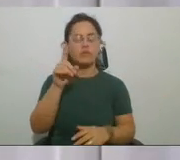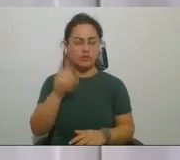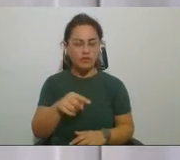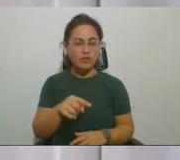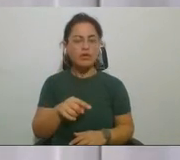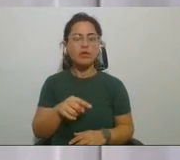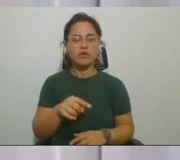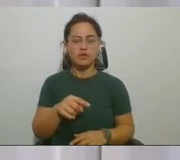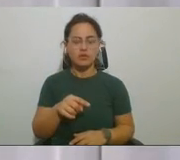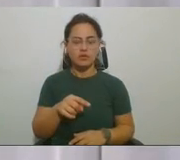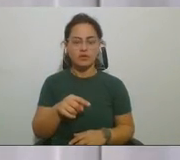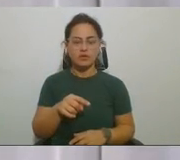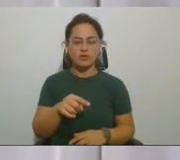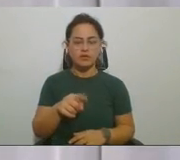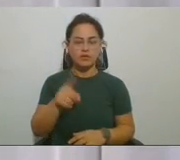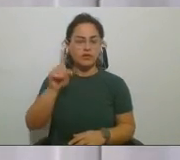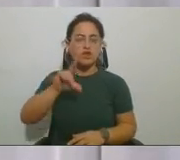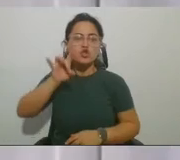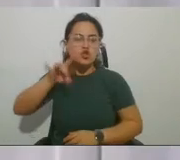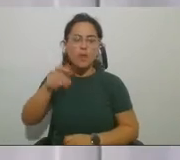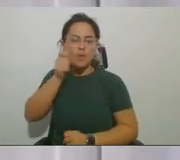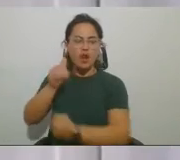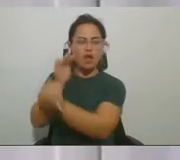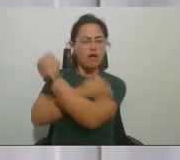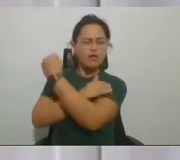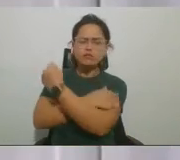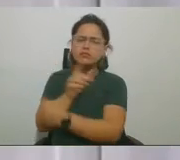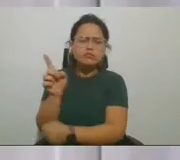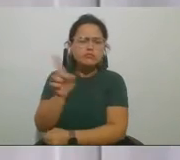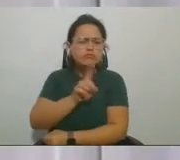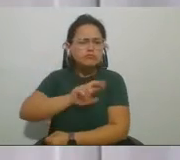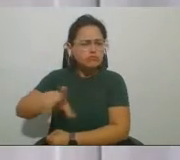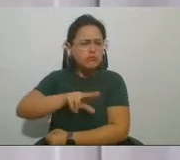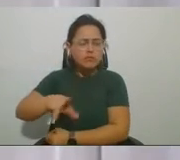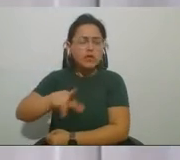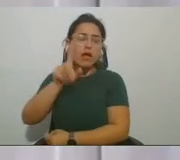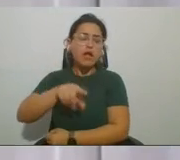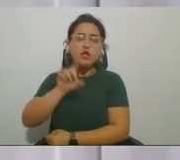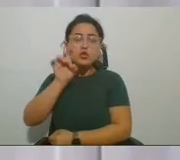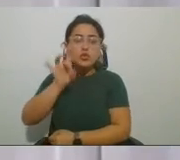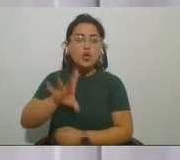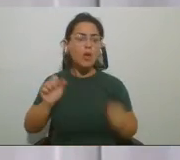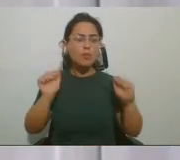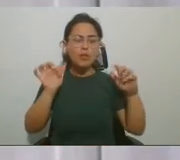ser feministas. Mas é um encontro, efetivamente, gera